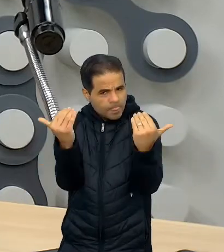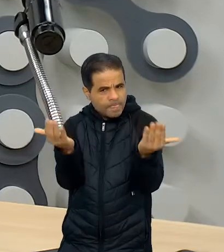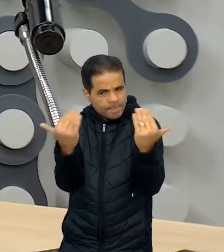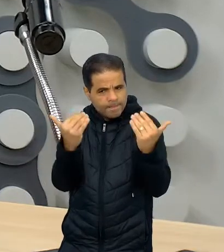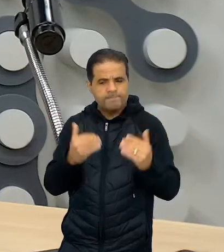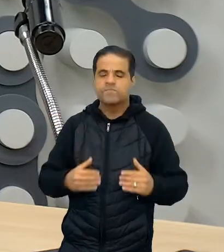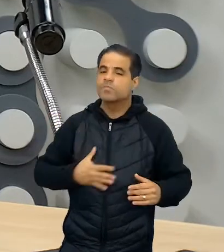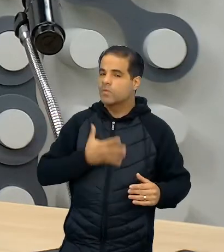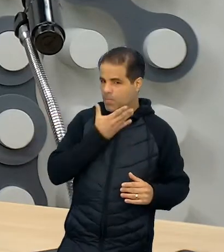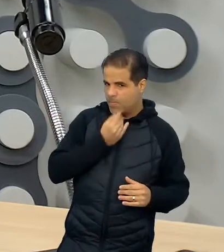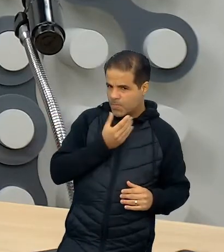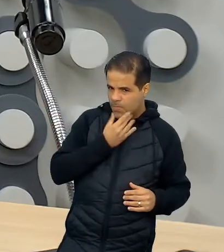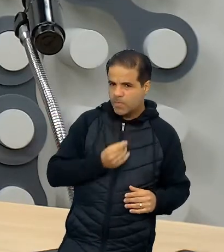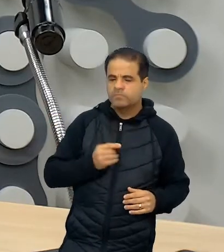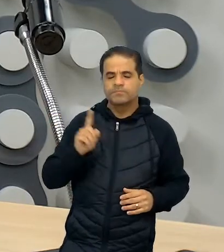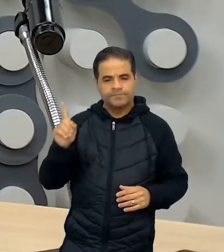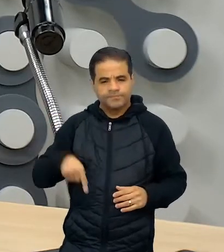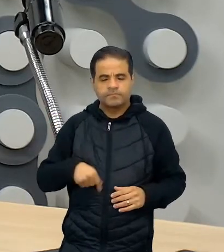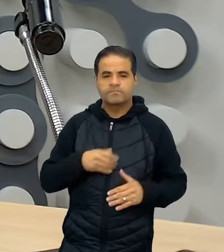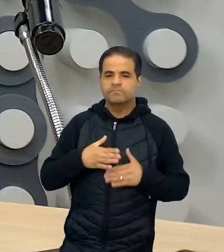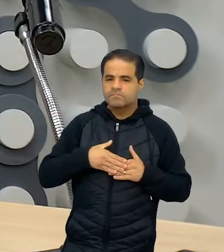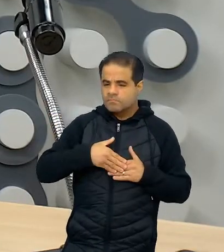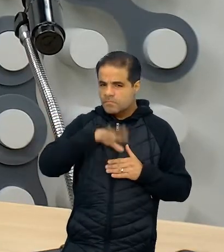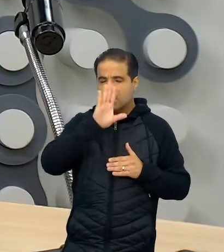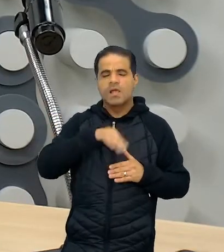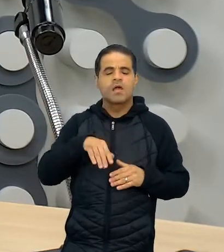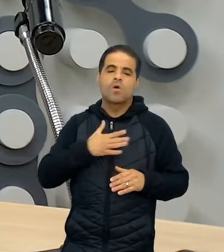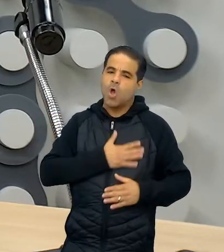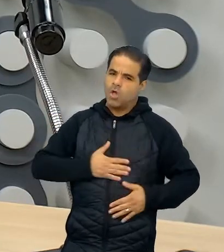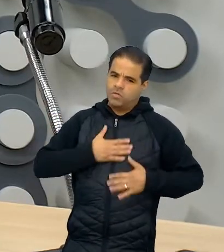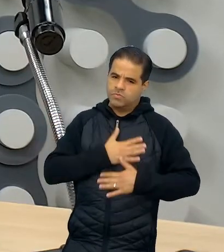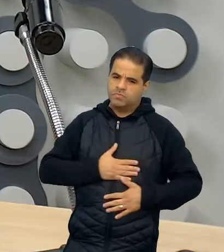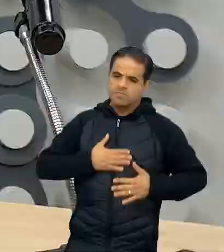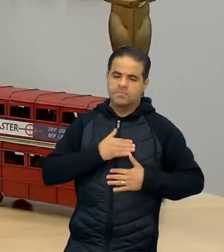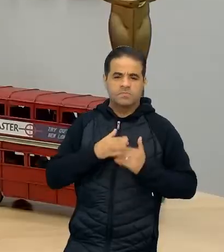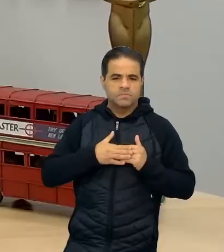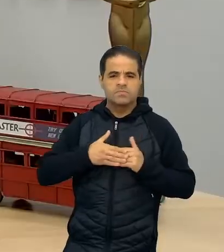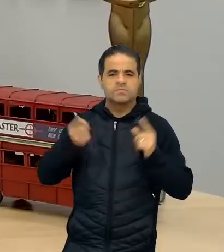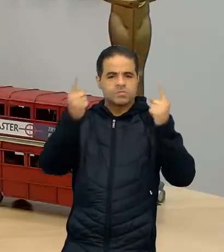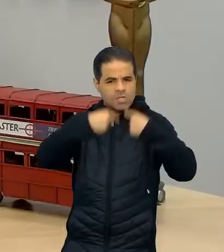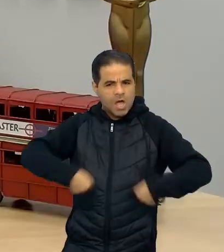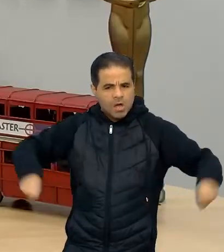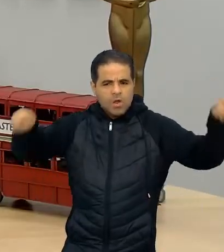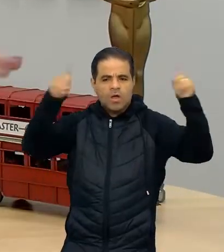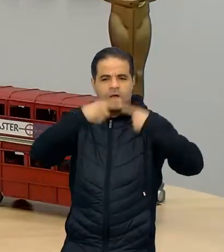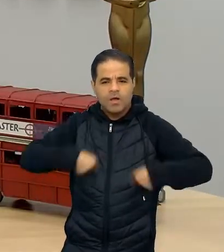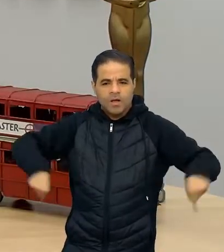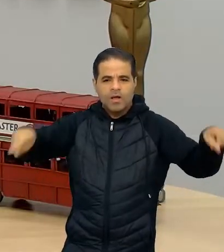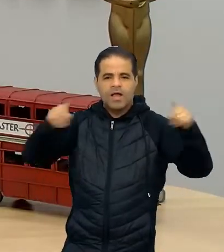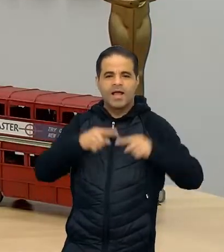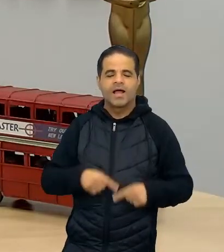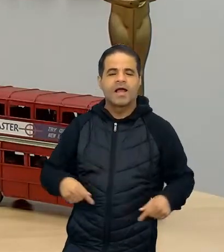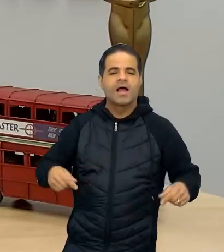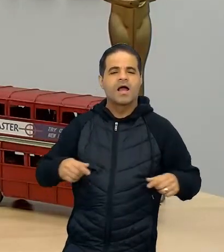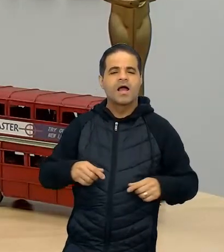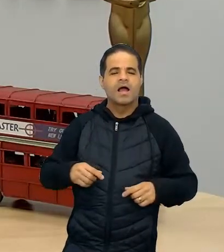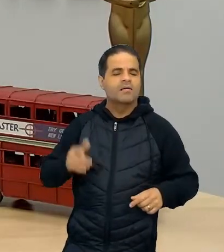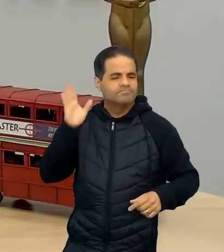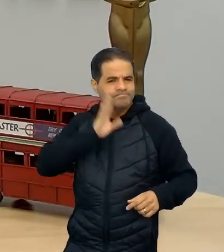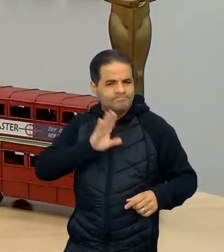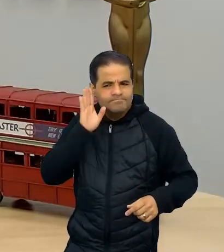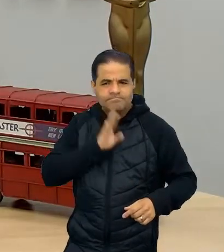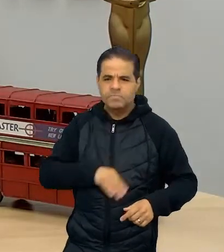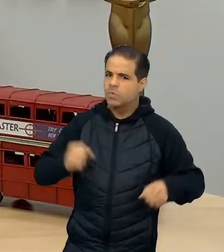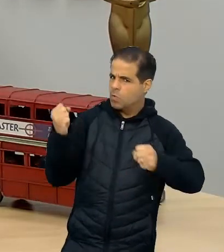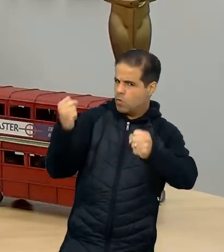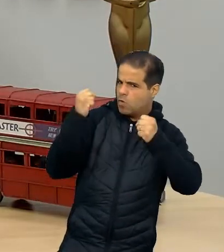meninos, dos meninos vem mais eu gosto mais da argola. Eu acho fantástico aquelas paradas que eles fazem na argola. É